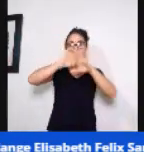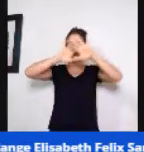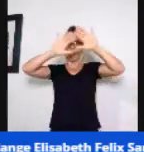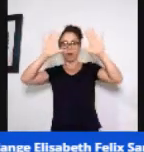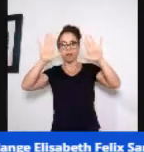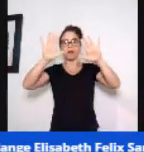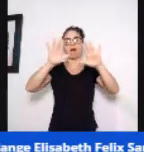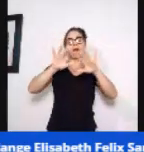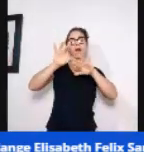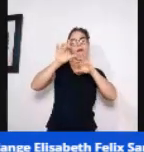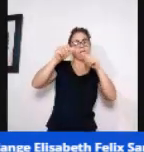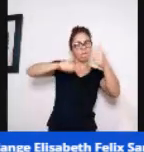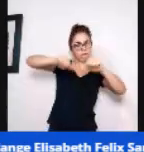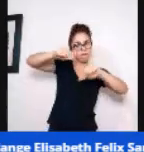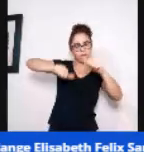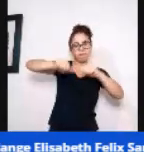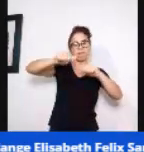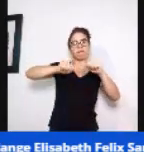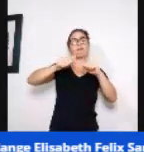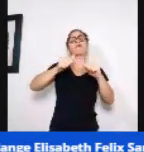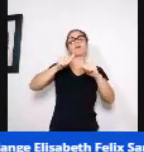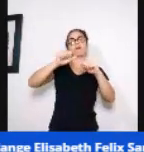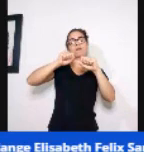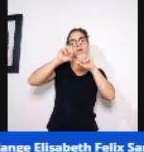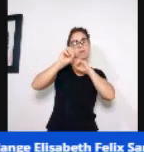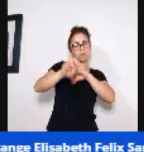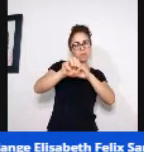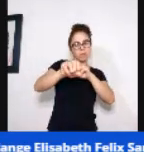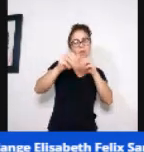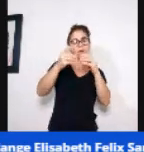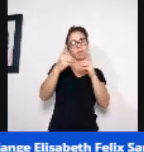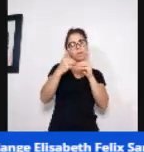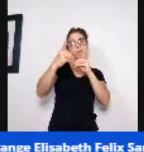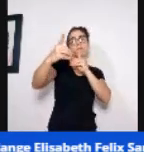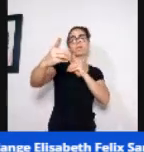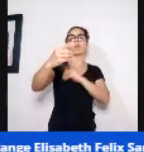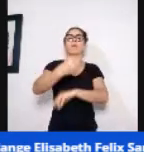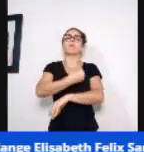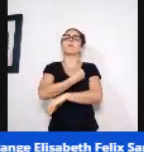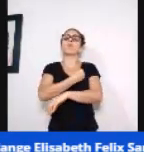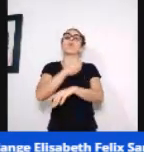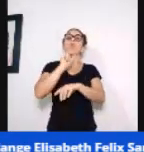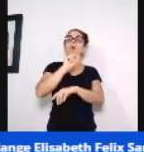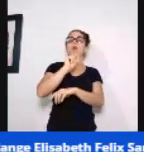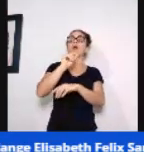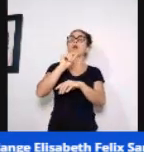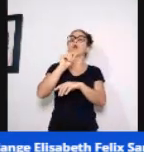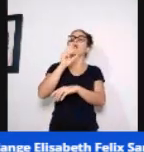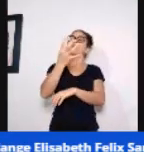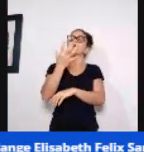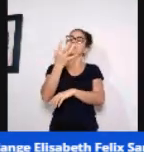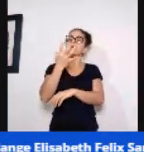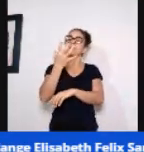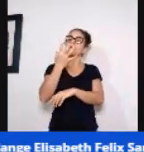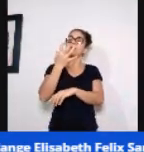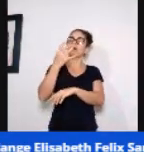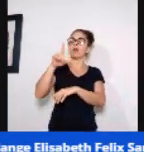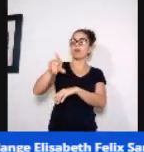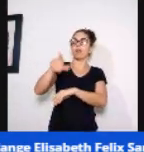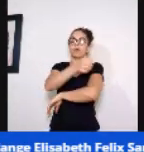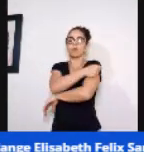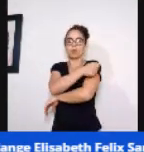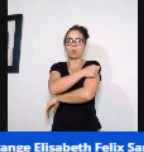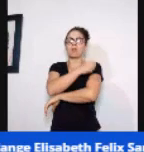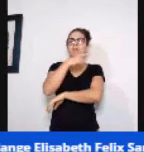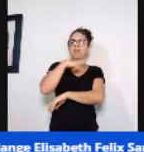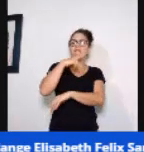presencial. O que nós queremos identificar desse aluno, né? Então, muitos pesquisadores em si, tem bastante material que está